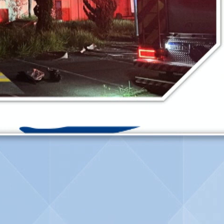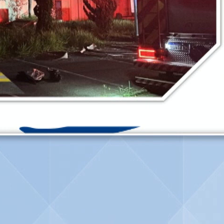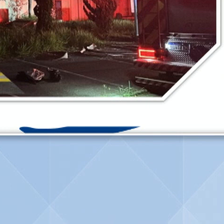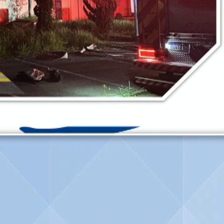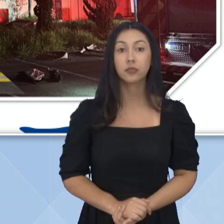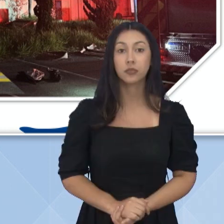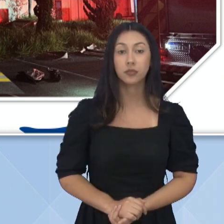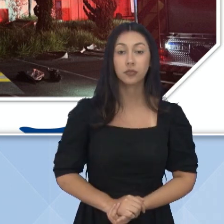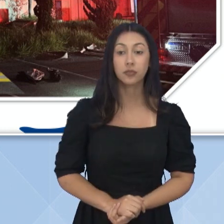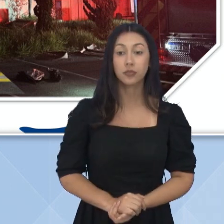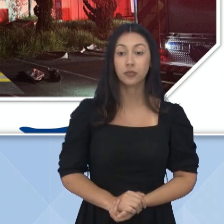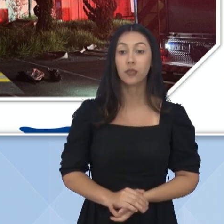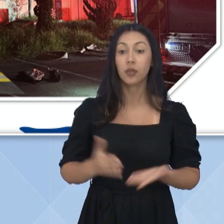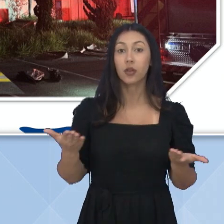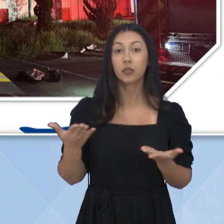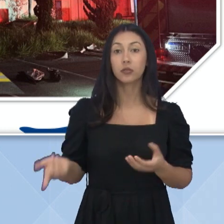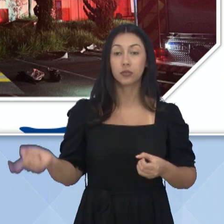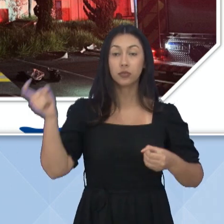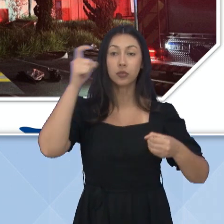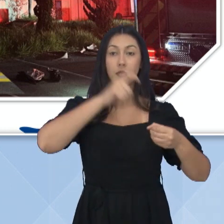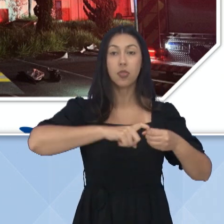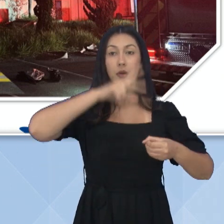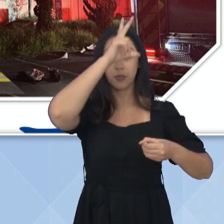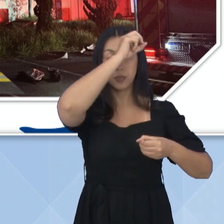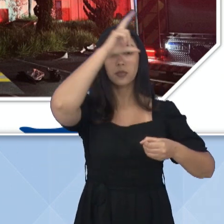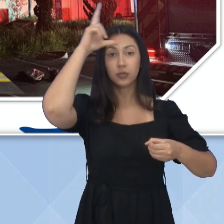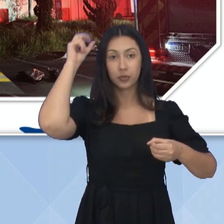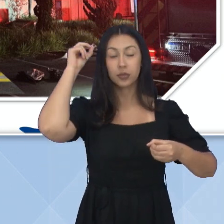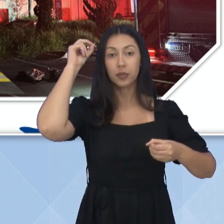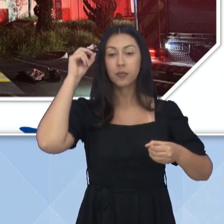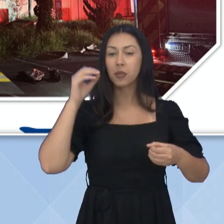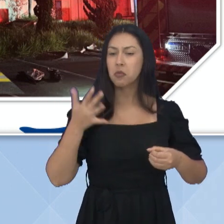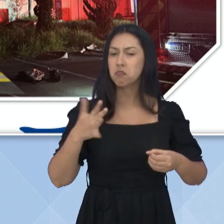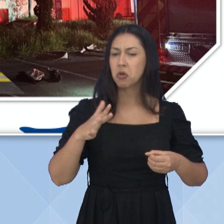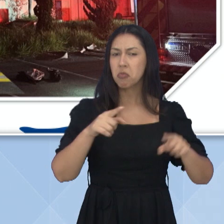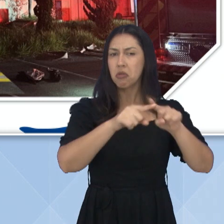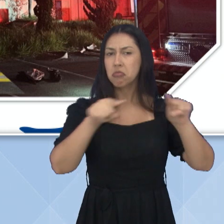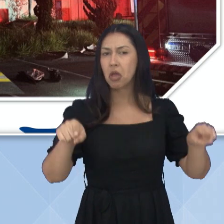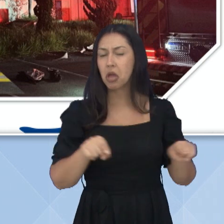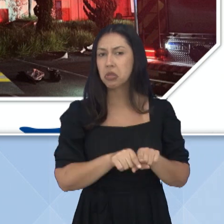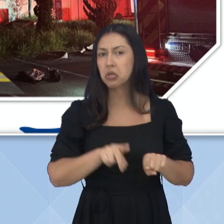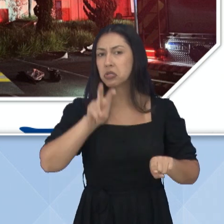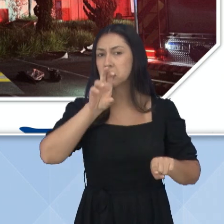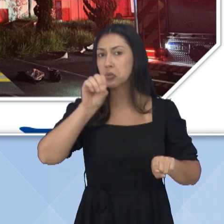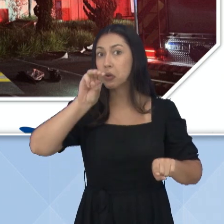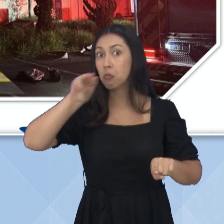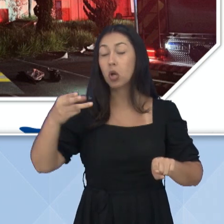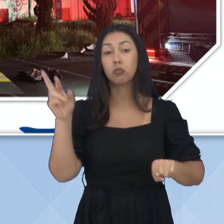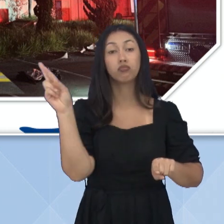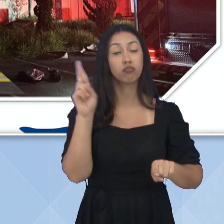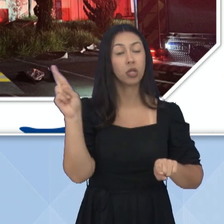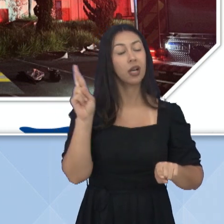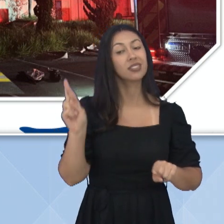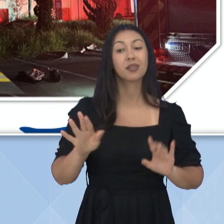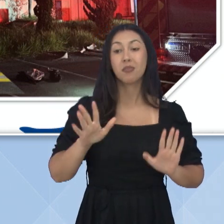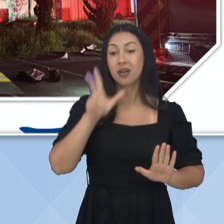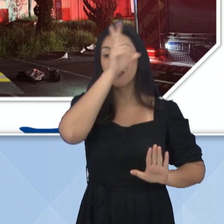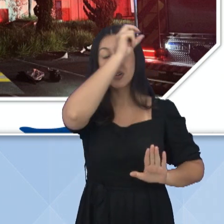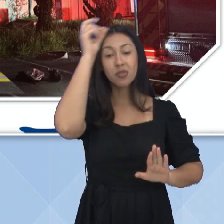foi devolvida à Prefeitura. Esse terreno vale mais ou menos 50 milhões. E a Prefeitura não teve